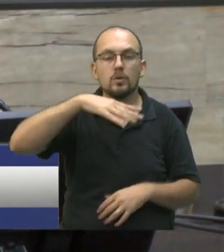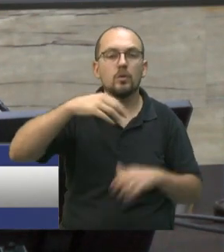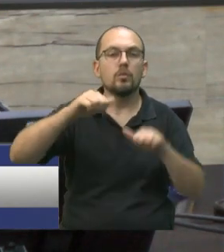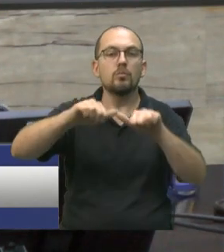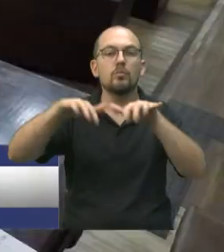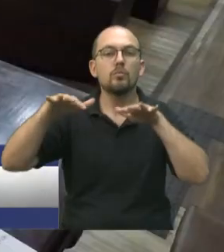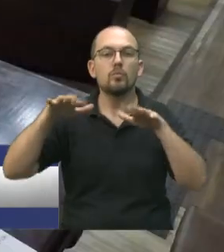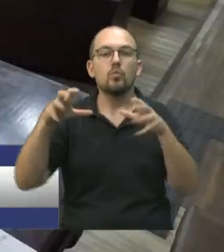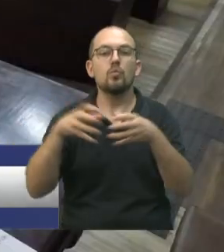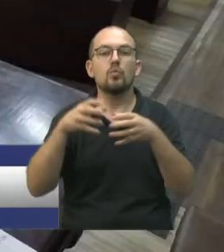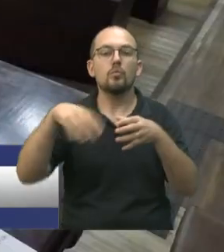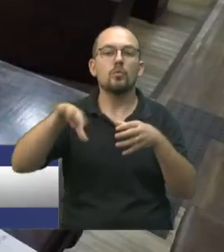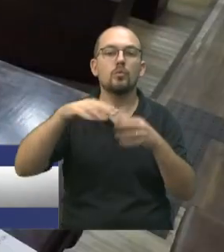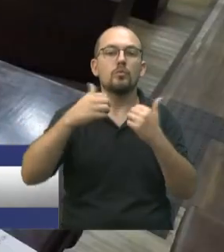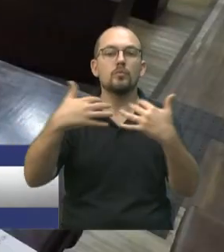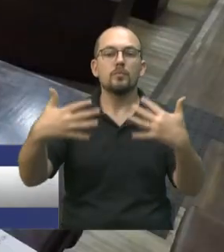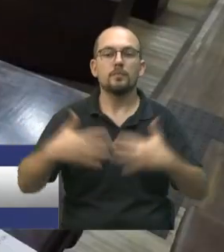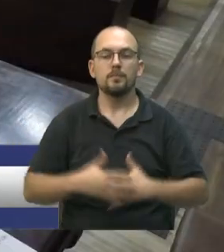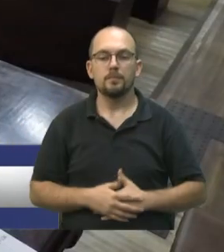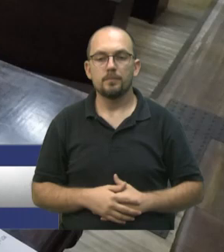da plenária.